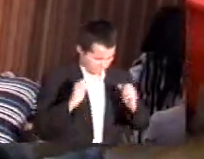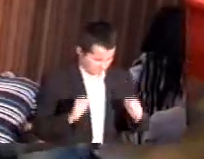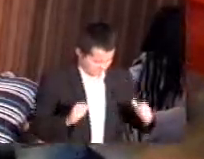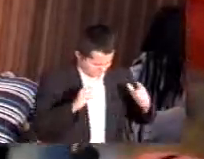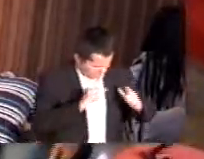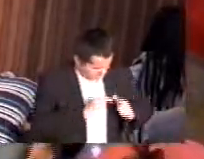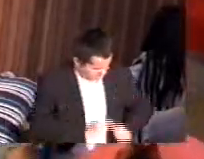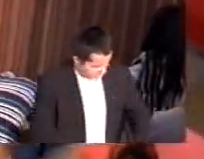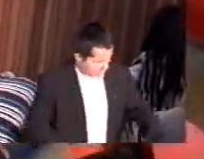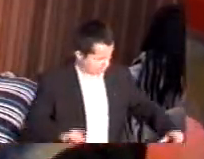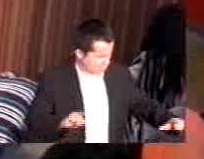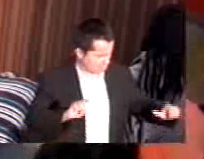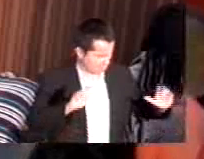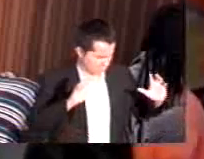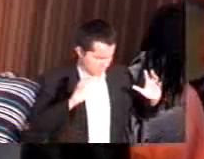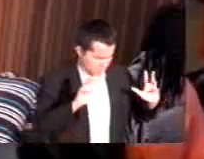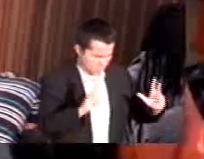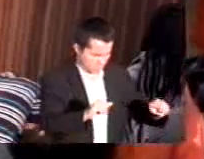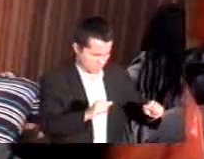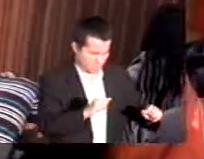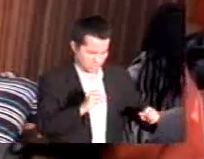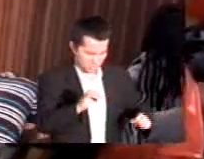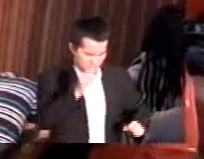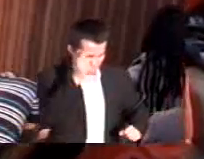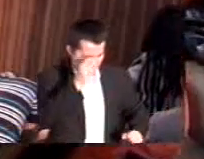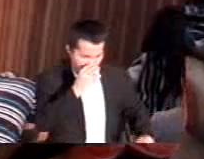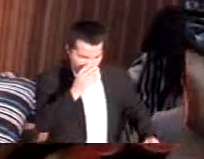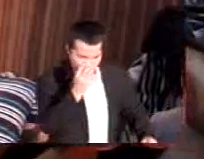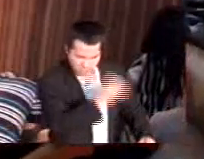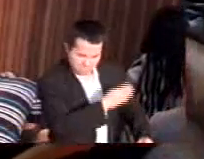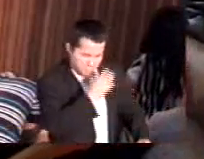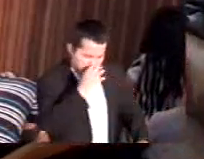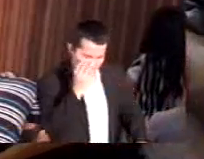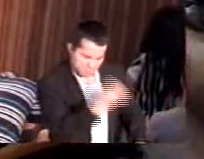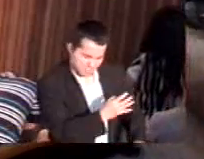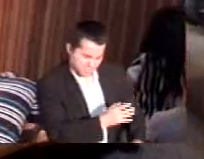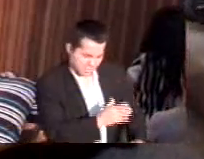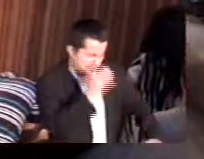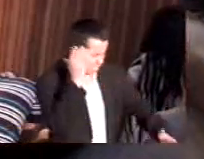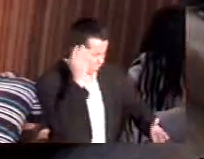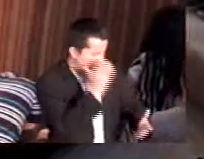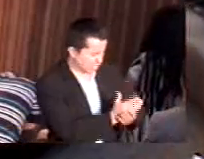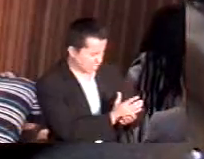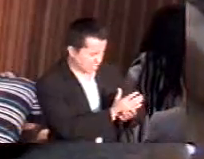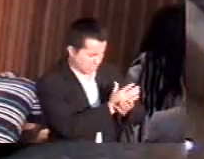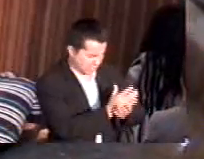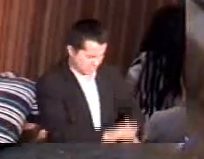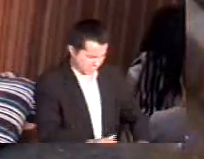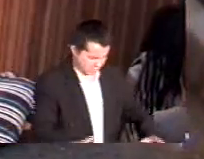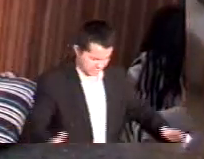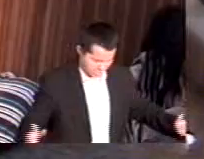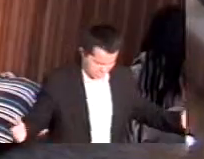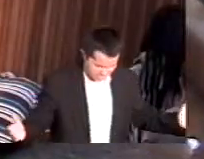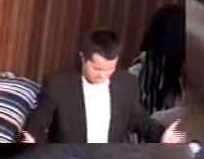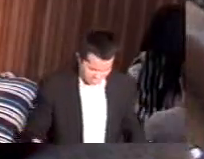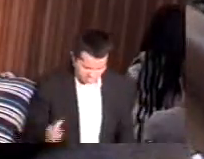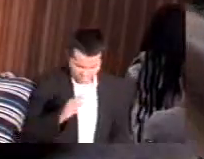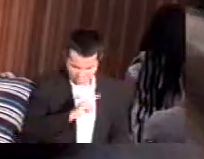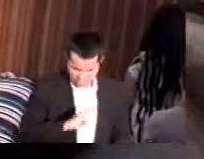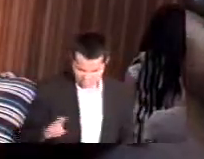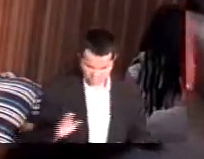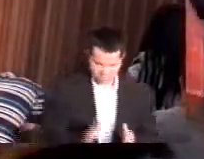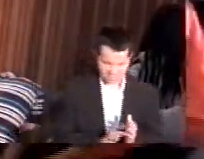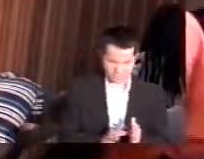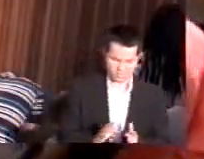limpe, e que toda acusação do maligno contra eles cesse, porque o